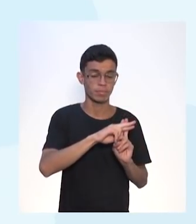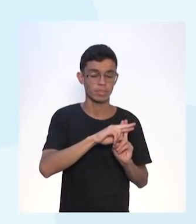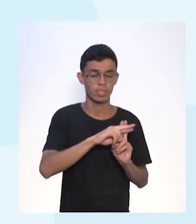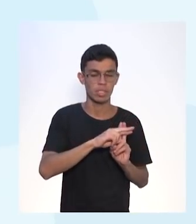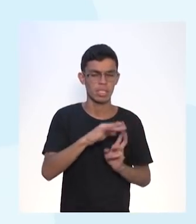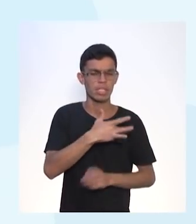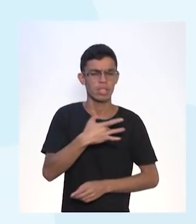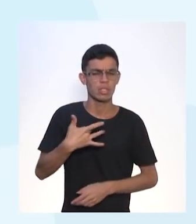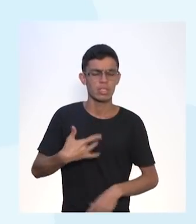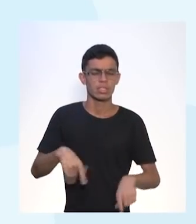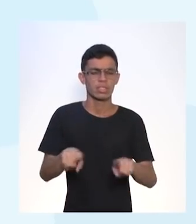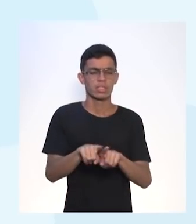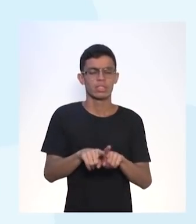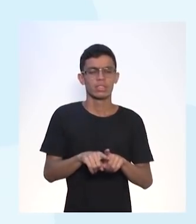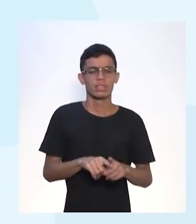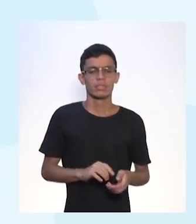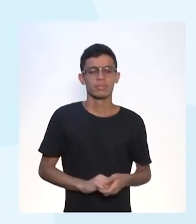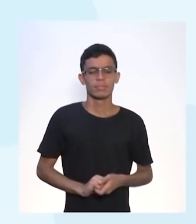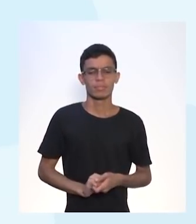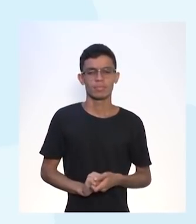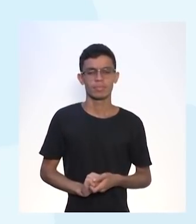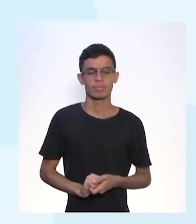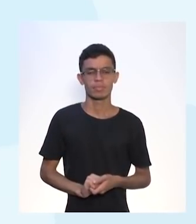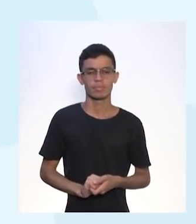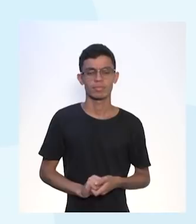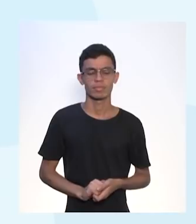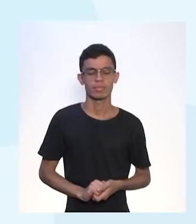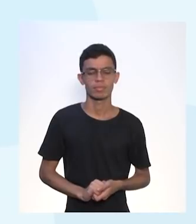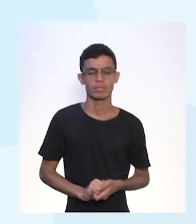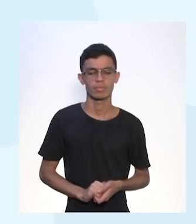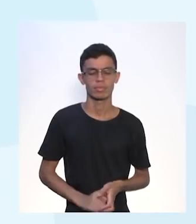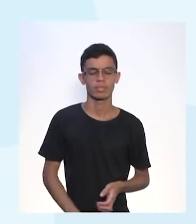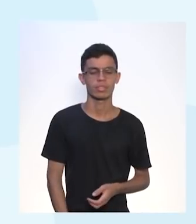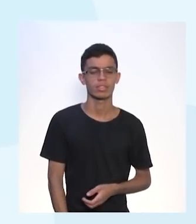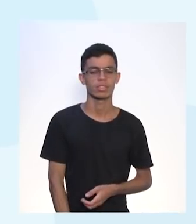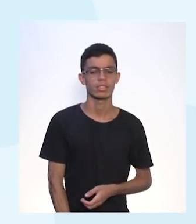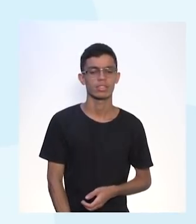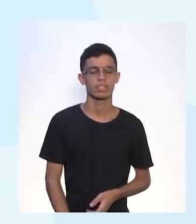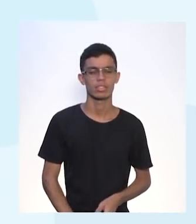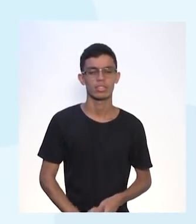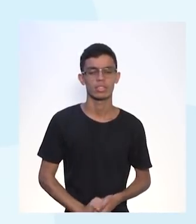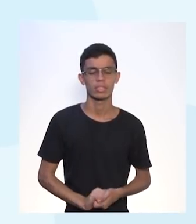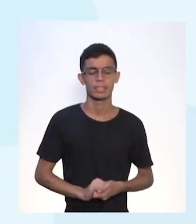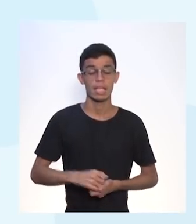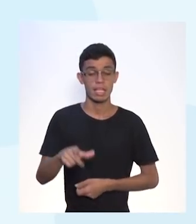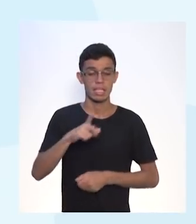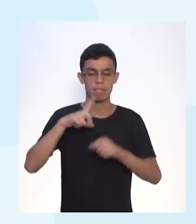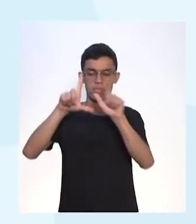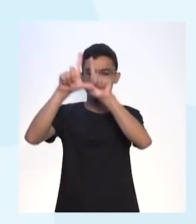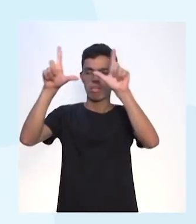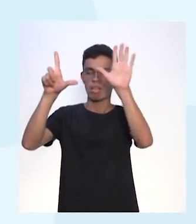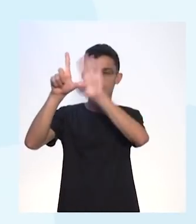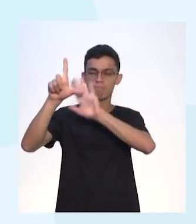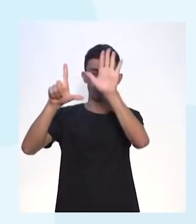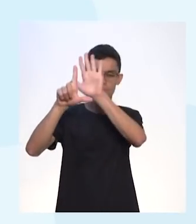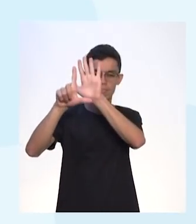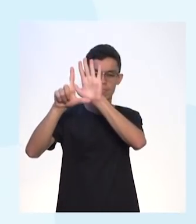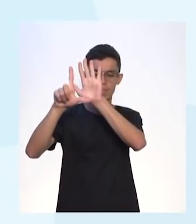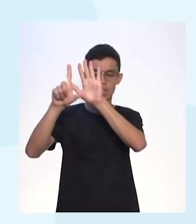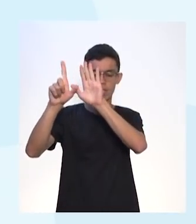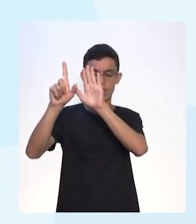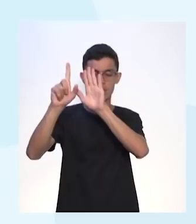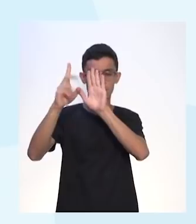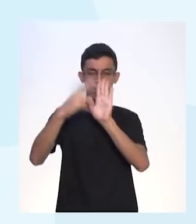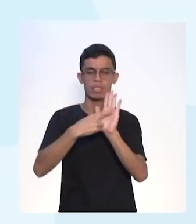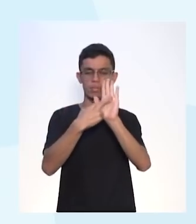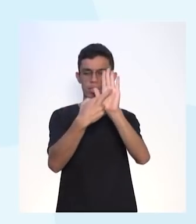da Saúde, uma coisa assim. Vamos lá. Fora isso, nós temos aí uma imagem, né, que